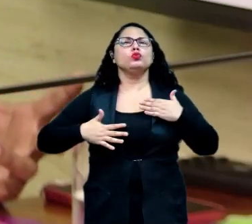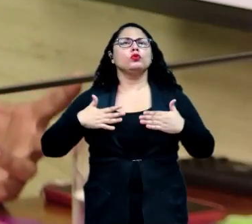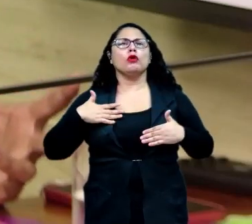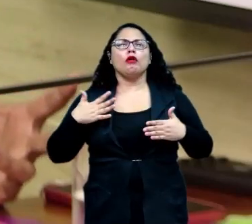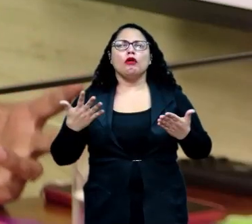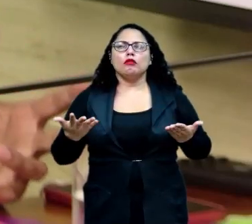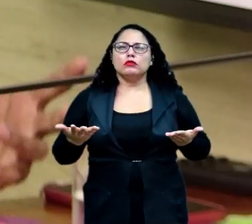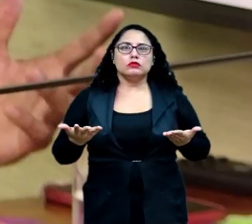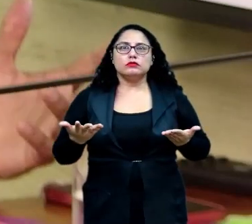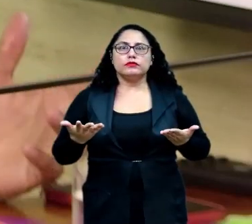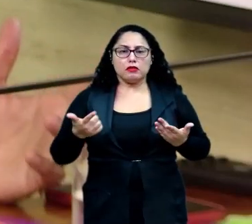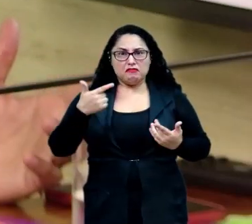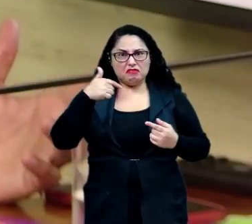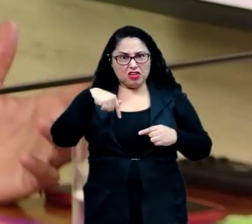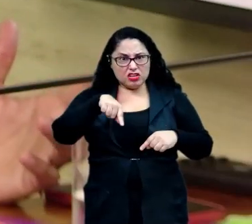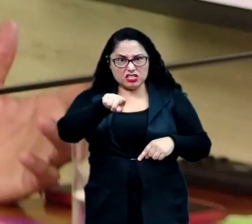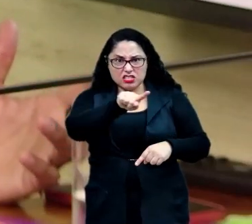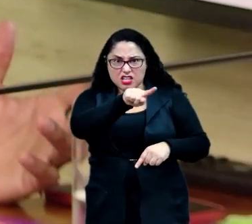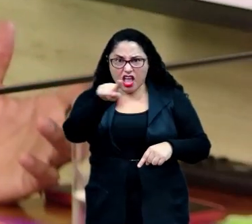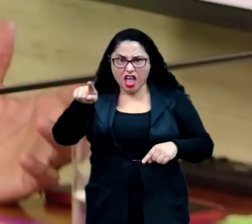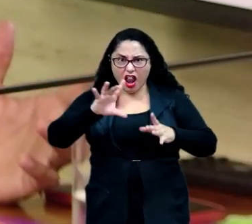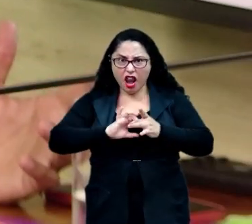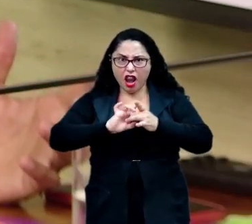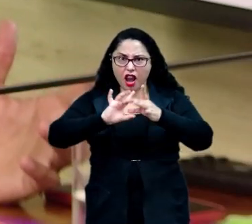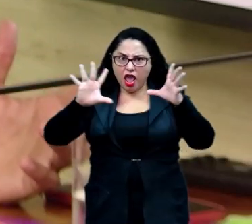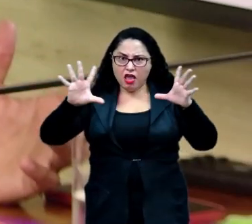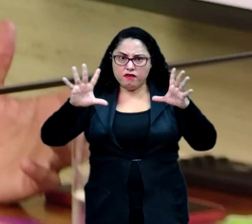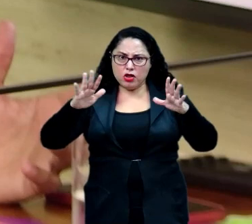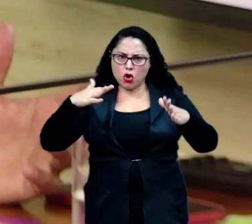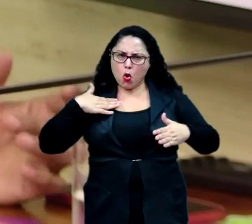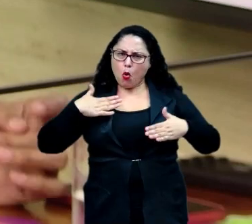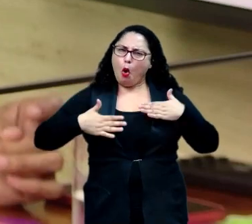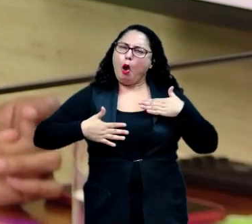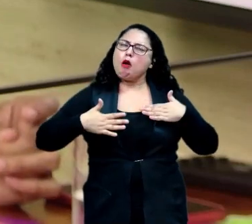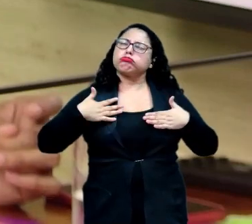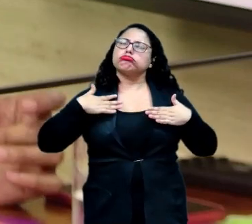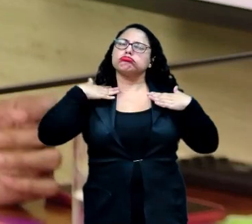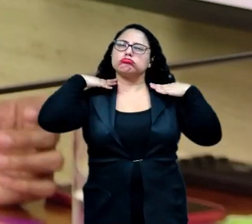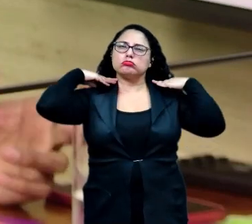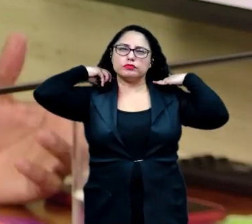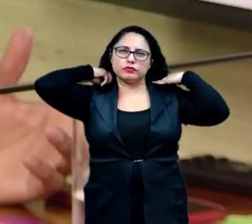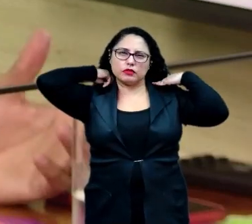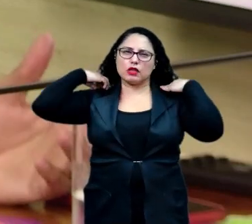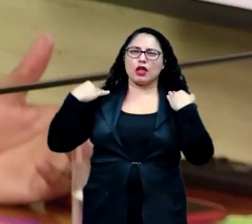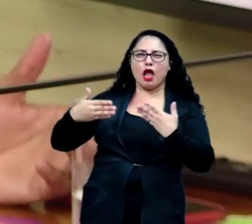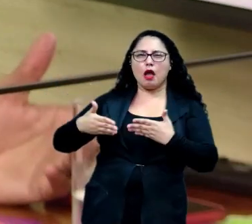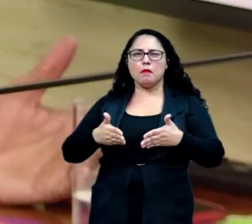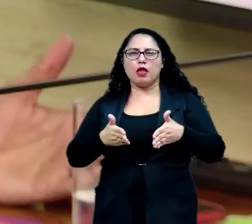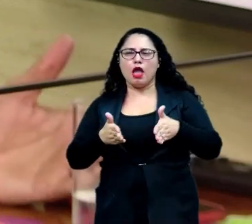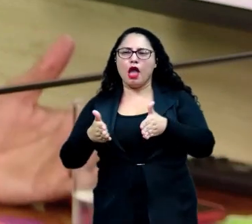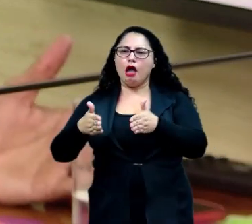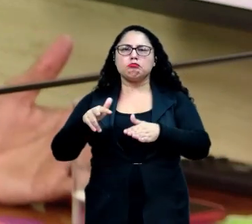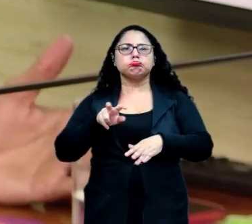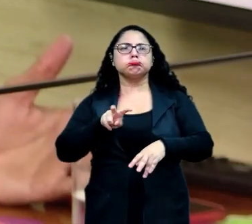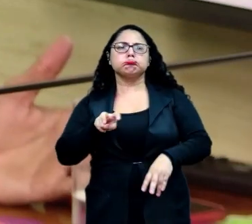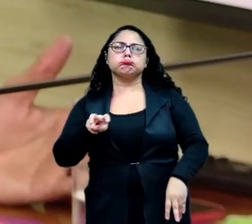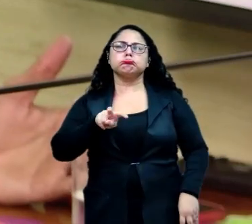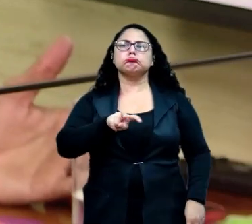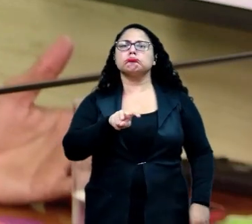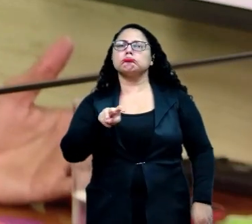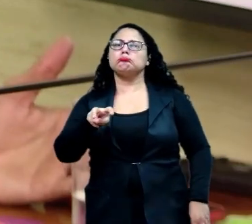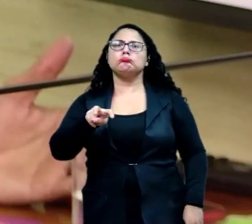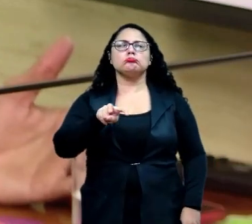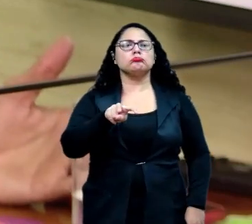você ser livre para você, com o seu corpo, caminhar como você achar que